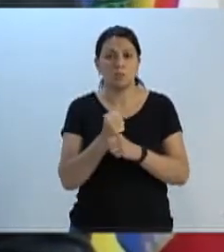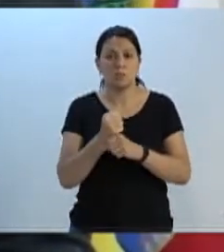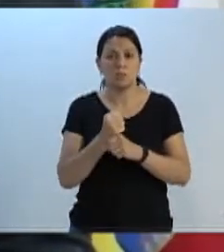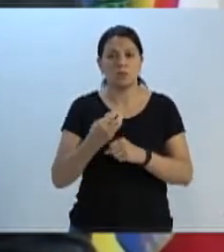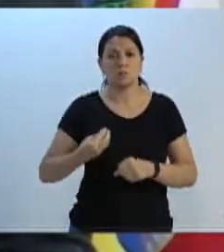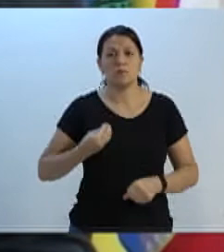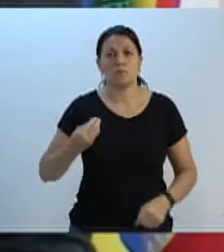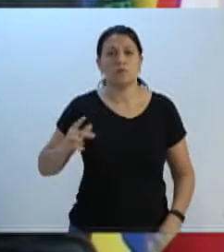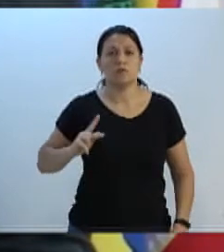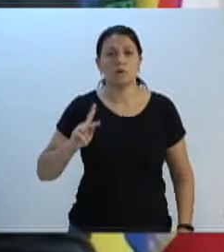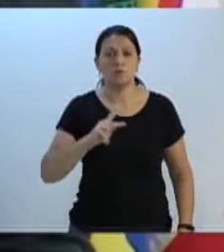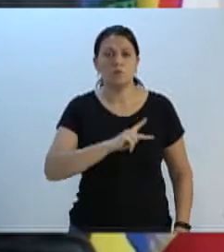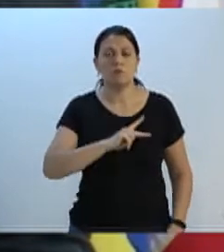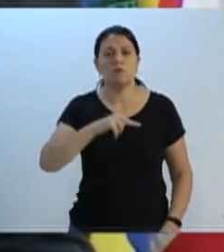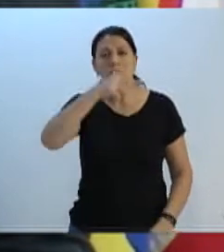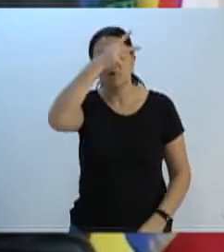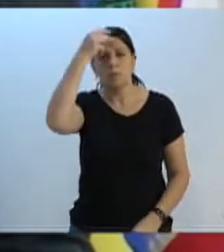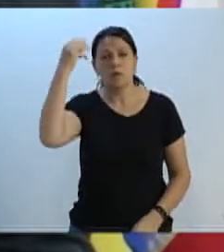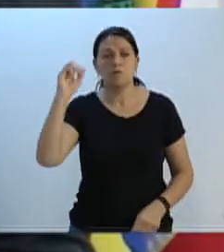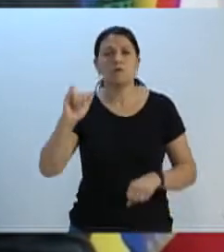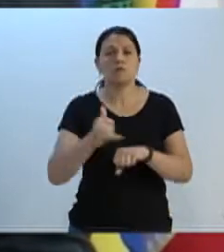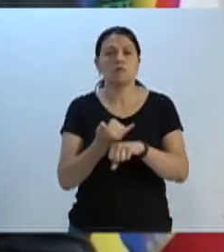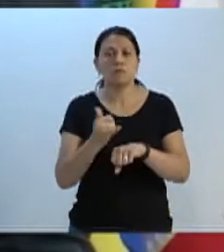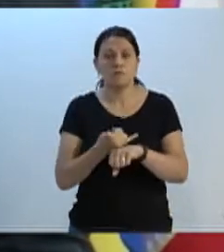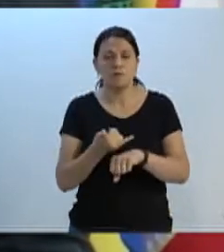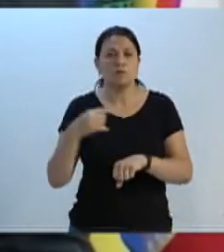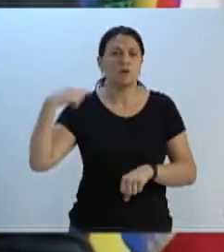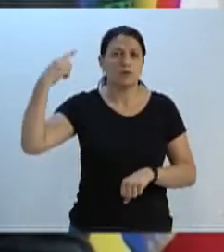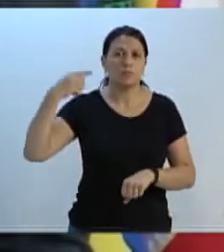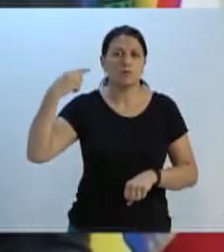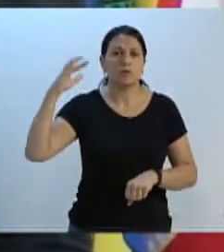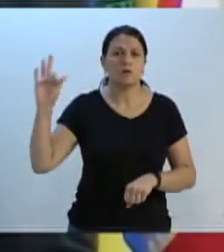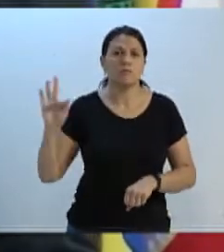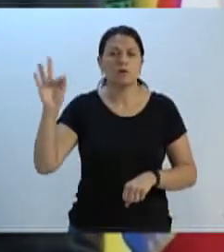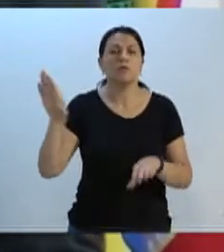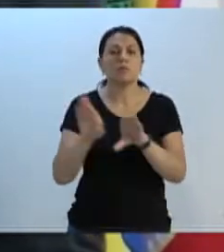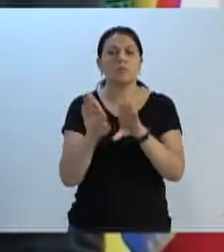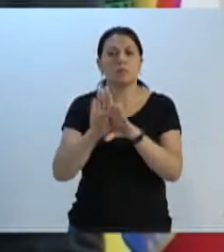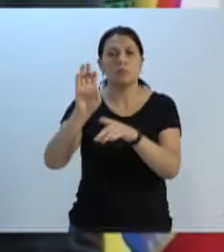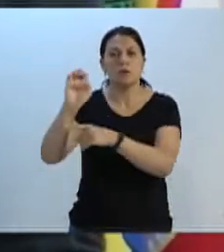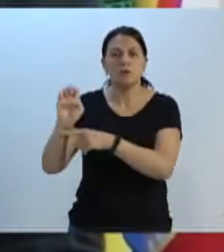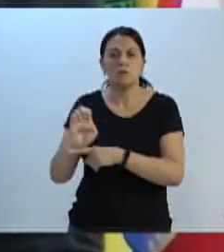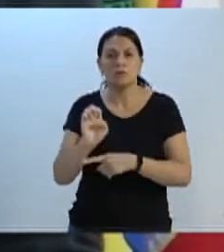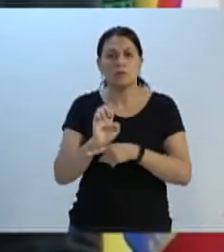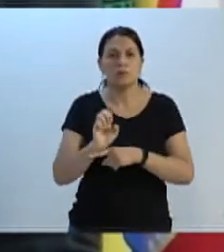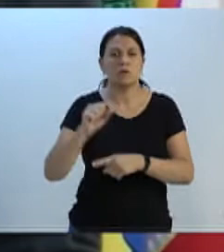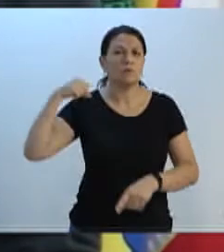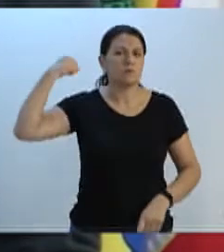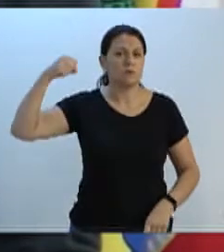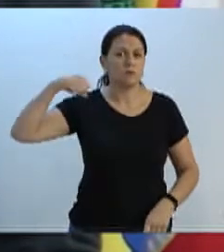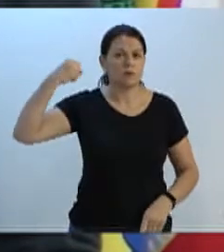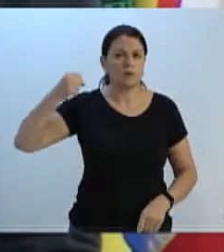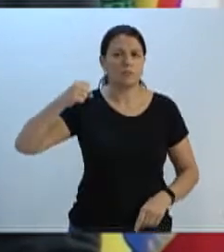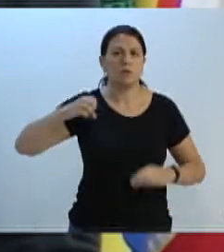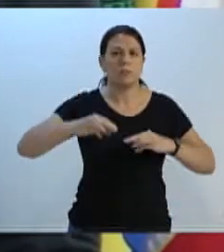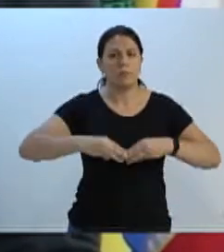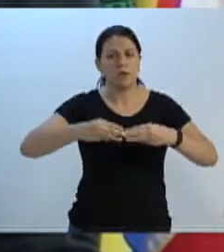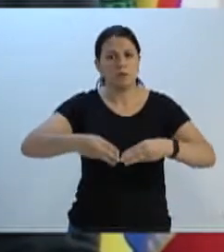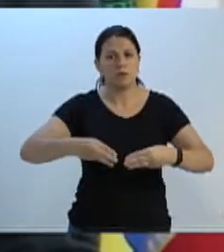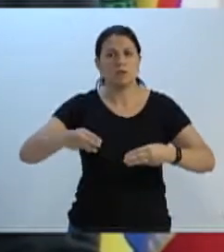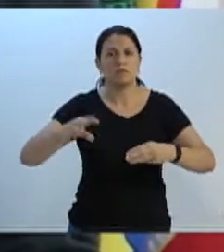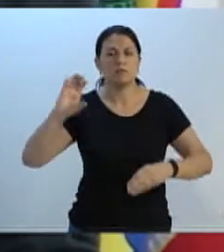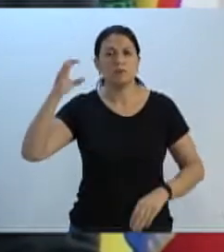Joinville, deputado federal e estadual, senador, ministro da Ciência e Tecnologia e também governador de